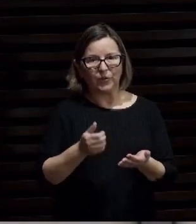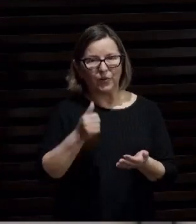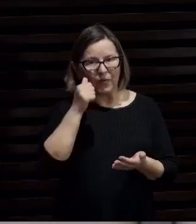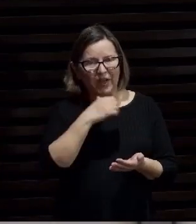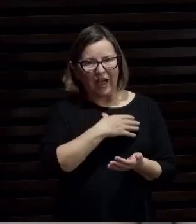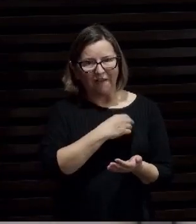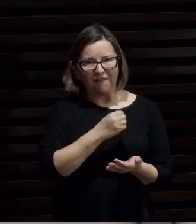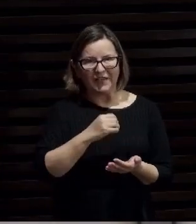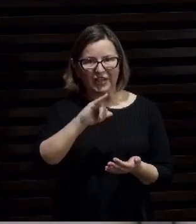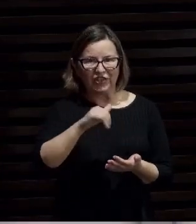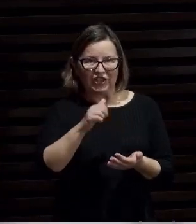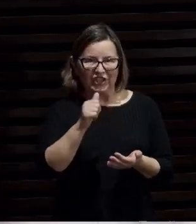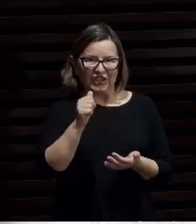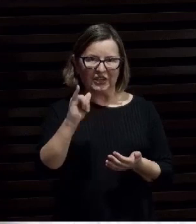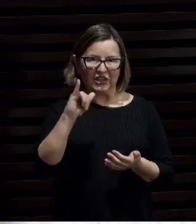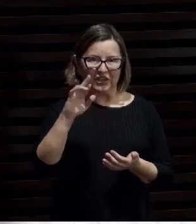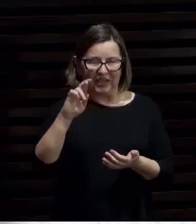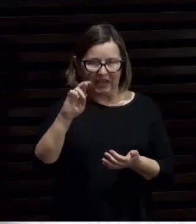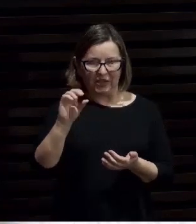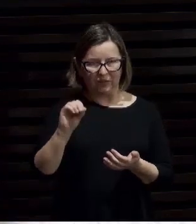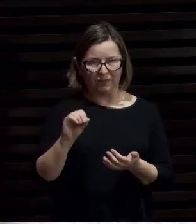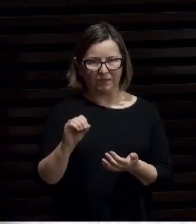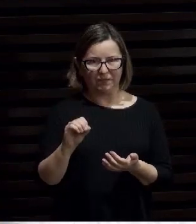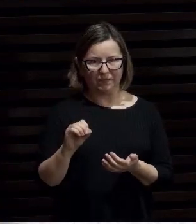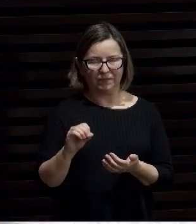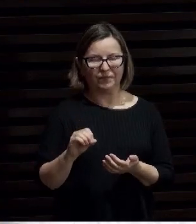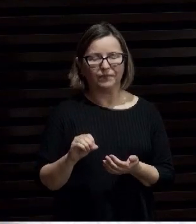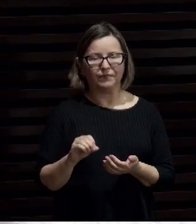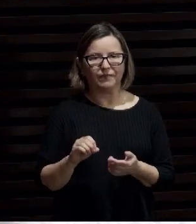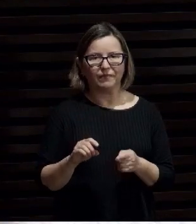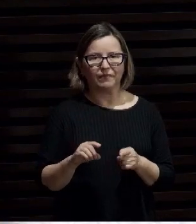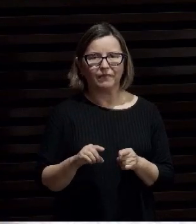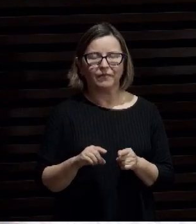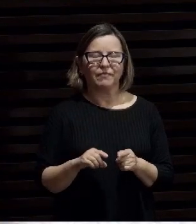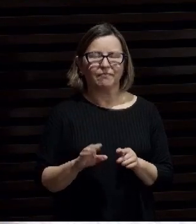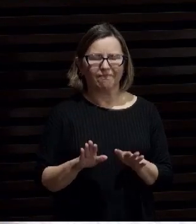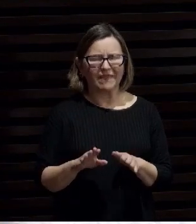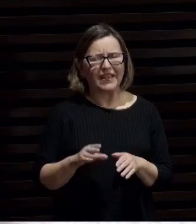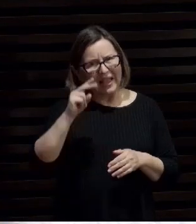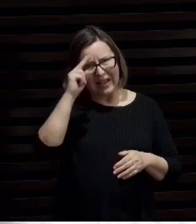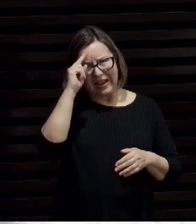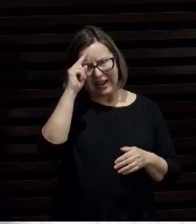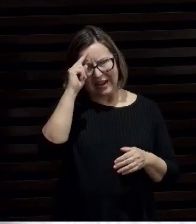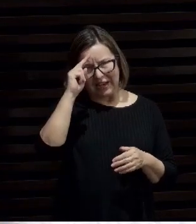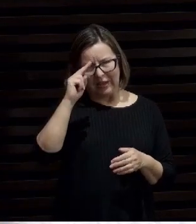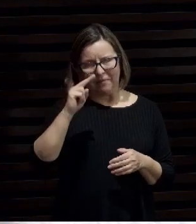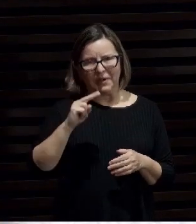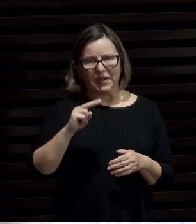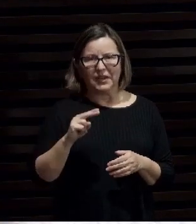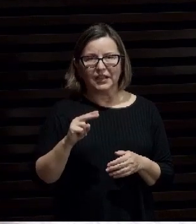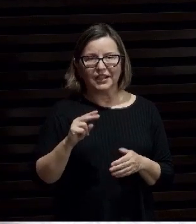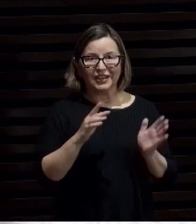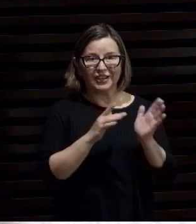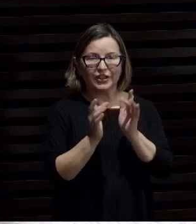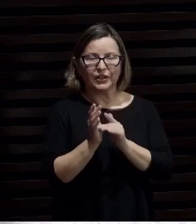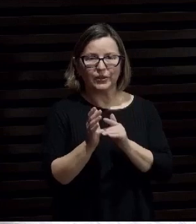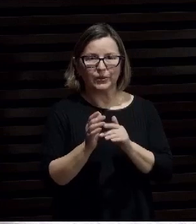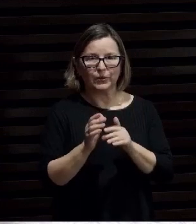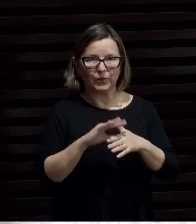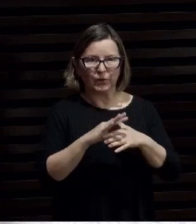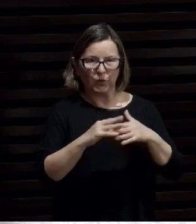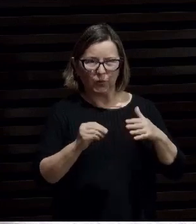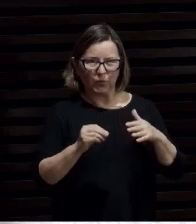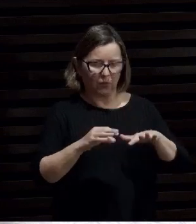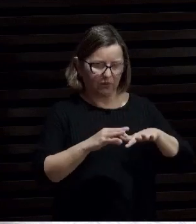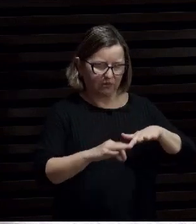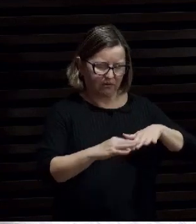fez. Vocês lembram uma passagem quando ele cura um leproso? E o leproso fica feliz da vida,